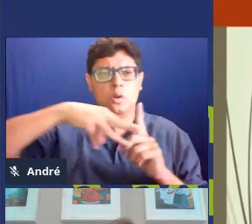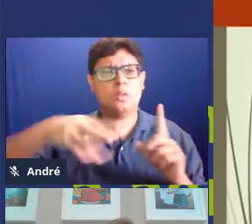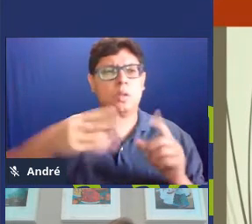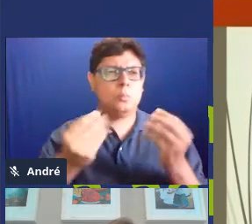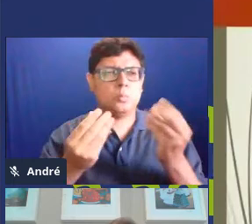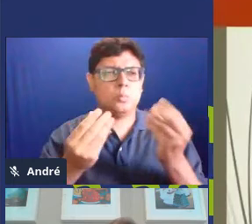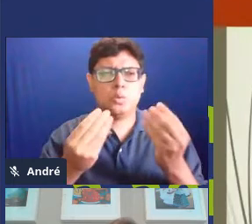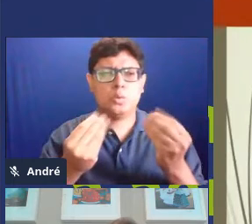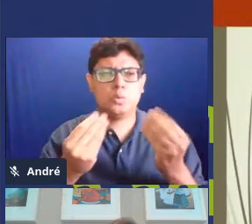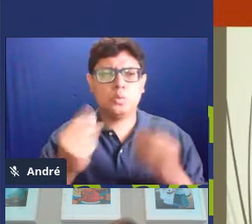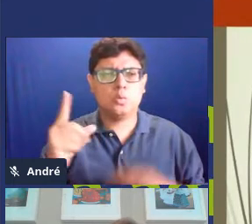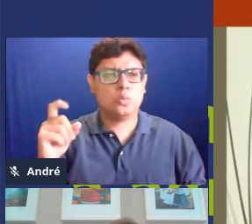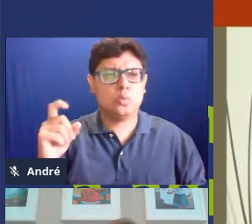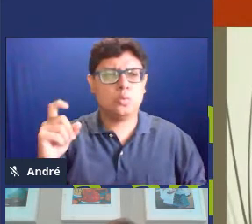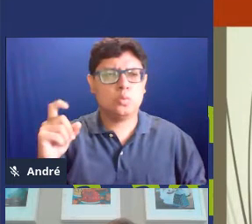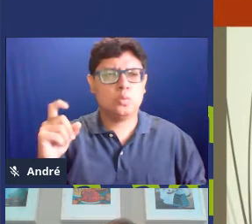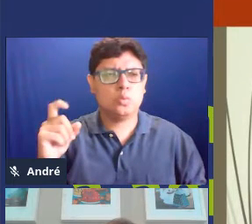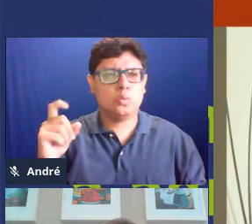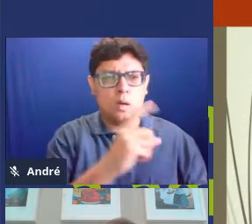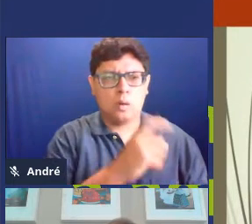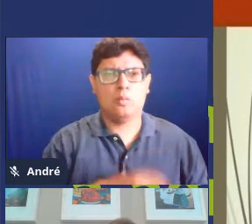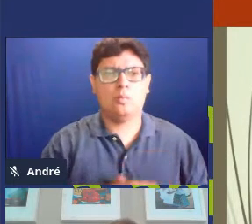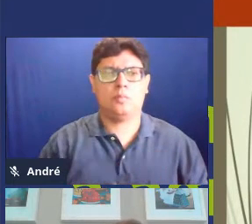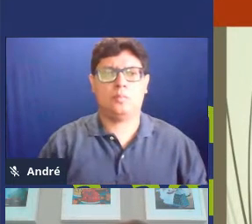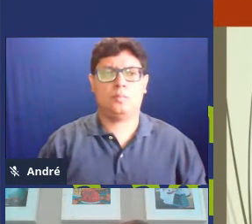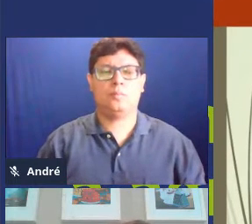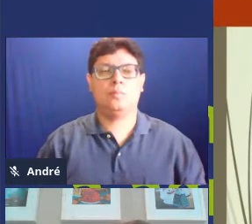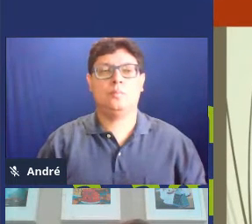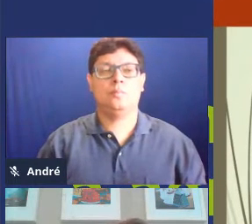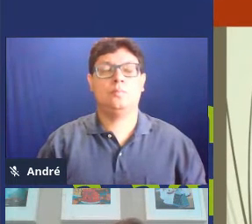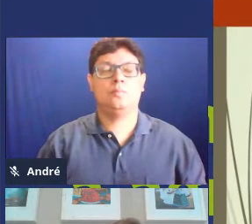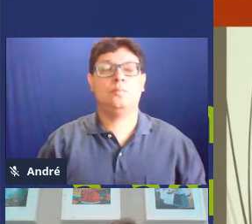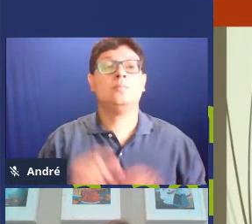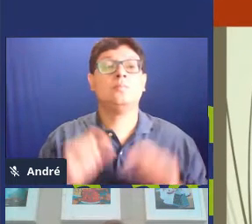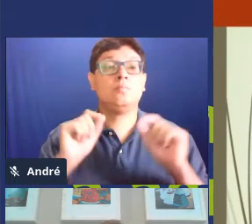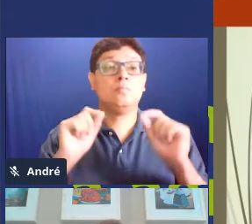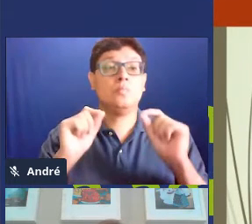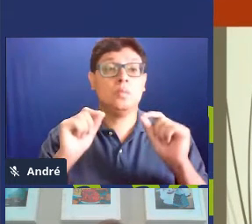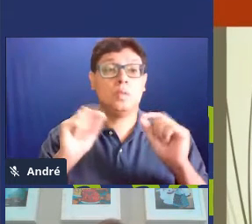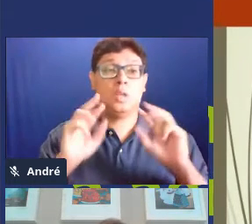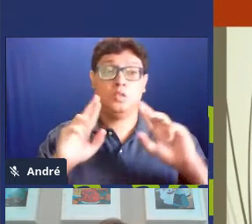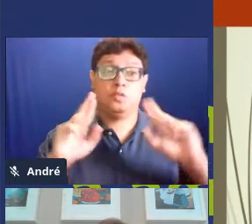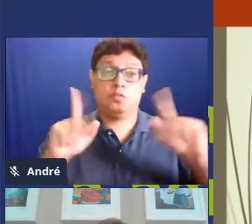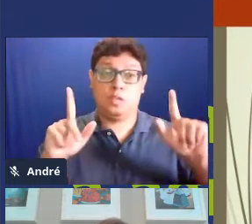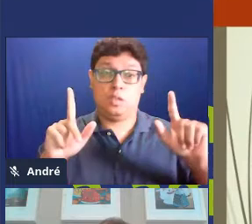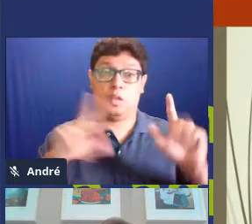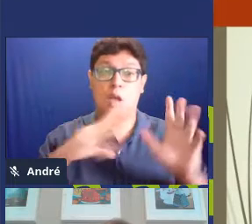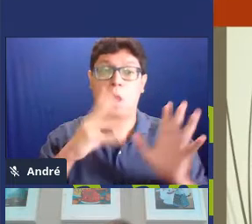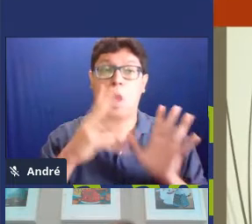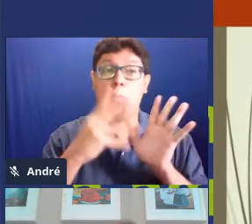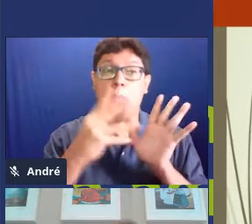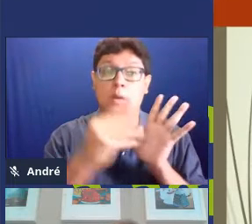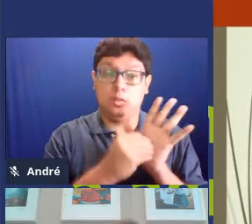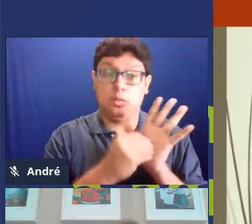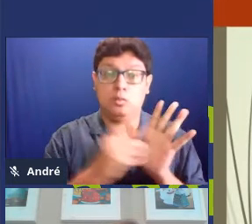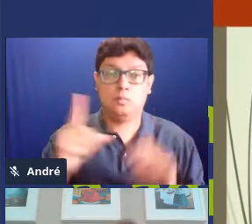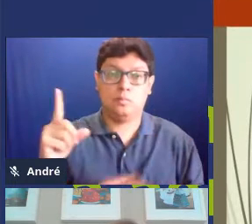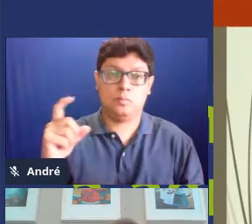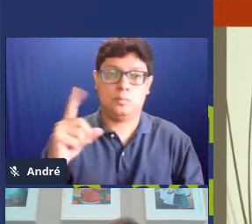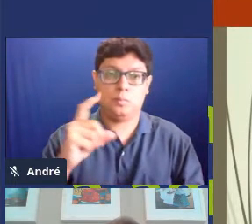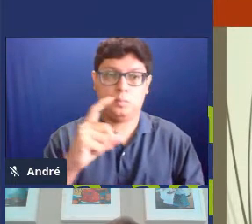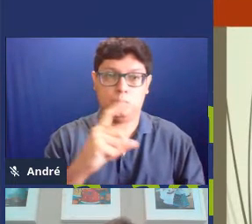de interessante nesse camarão? Quando a fêmea está portando ovos e ela quer desovar,